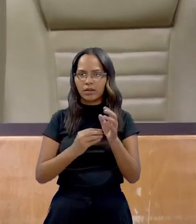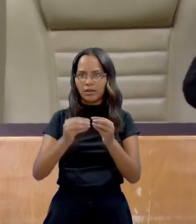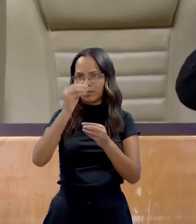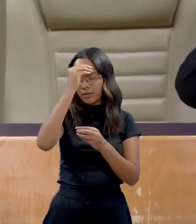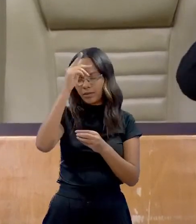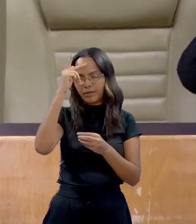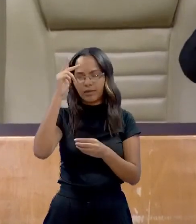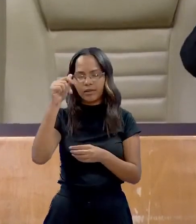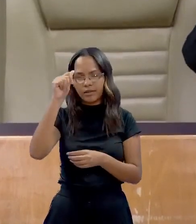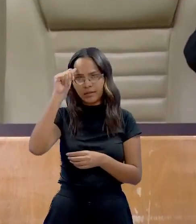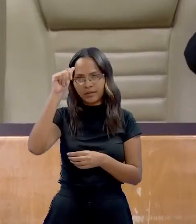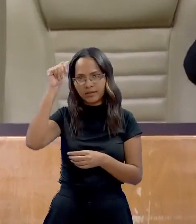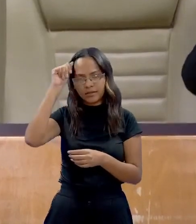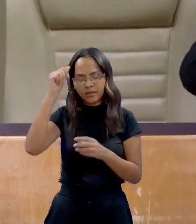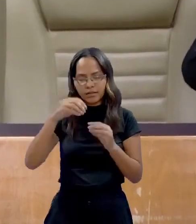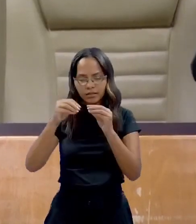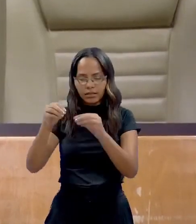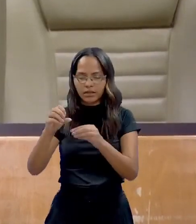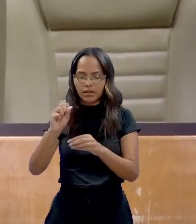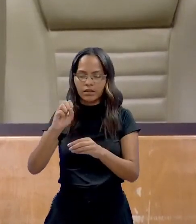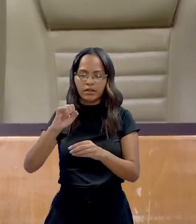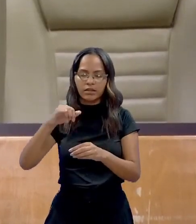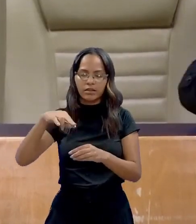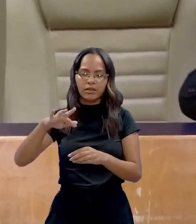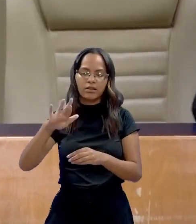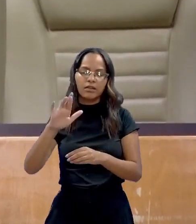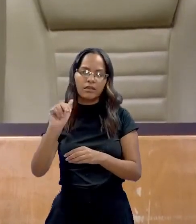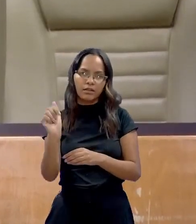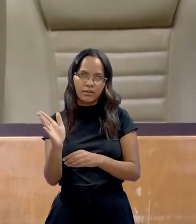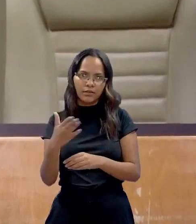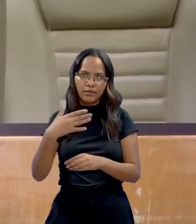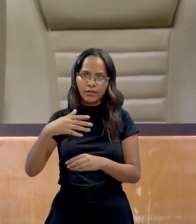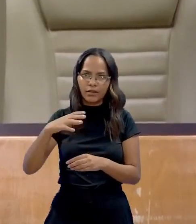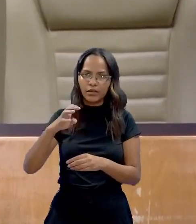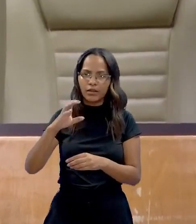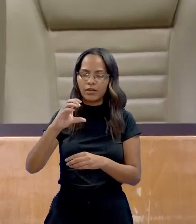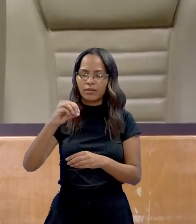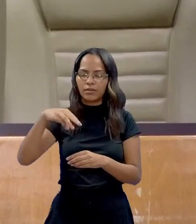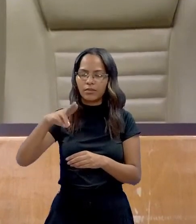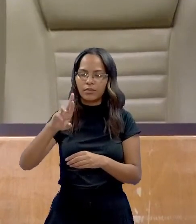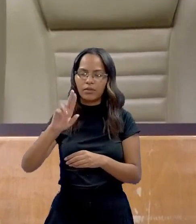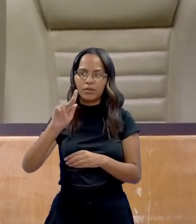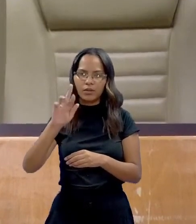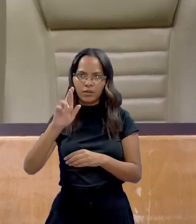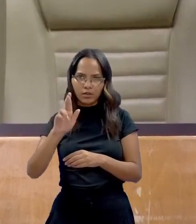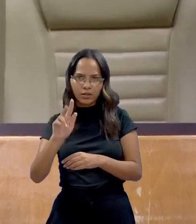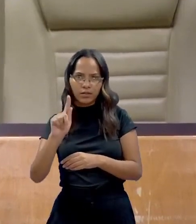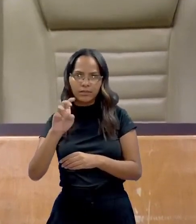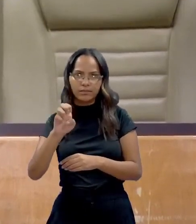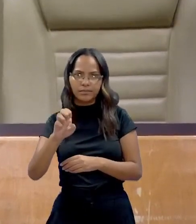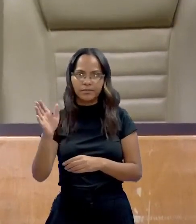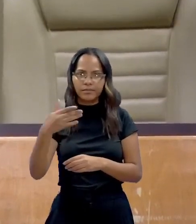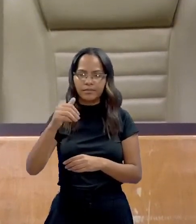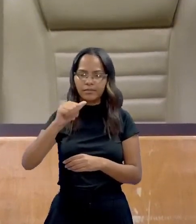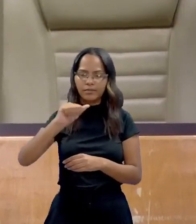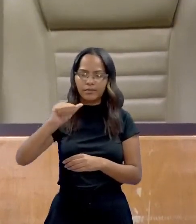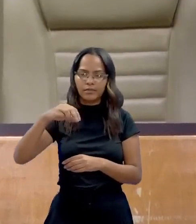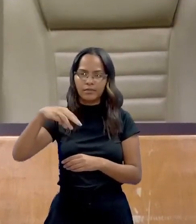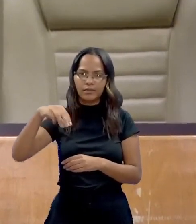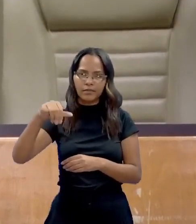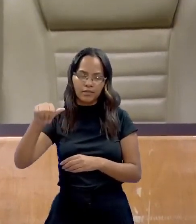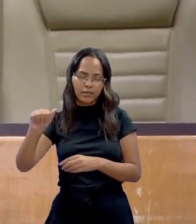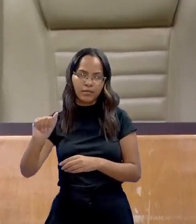requerimentos endereçados à CEINFRA, e à COMURG, SMM e SME, e à AMA, Lucas Quitão, projeto de lei que institui o